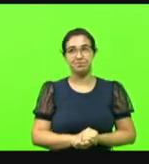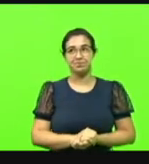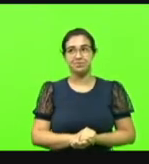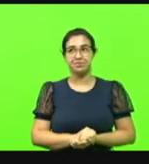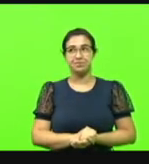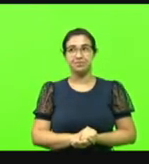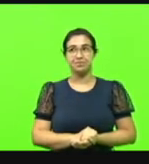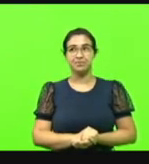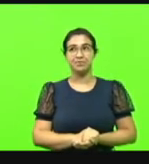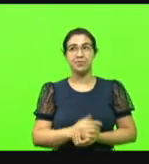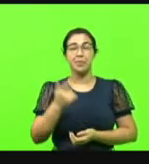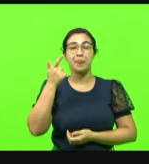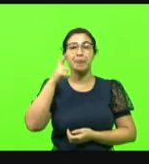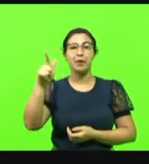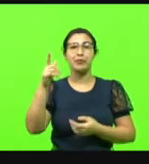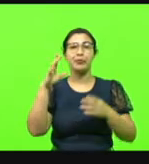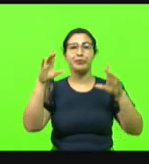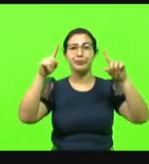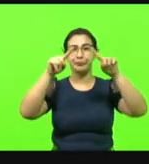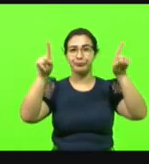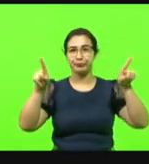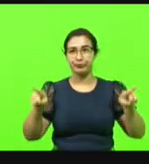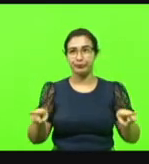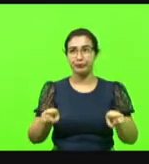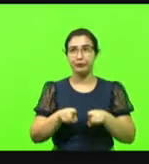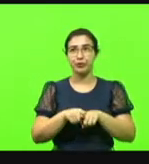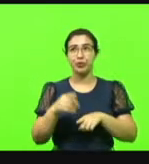Mais um retrato que na época